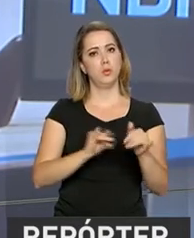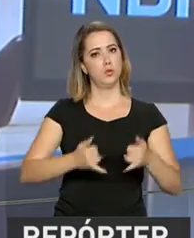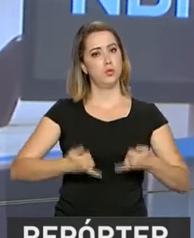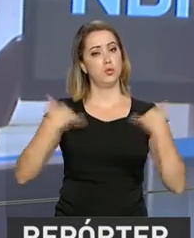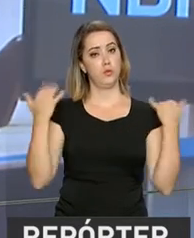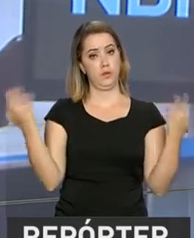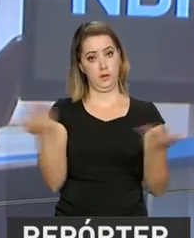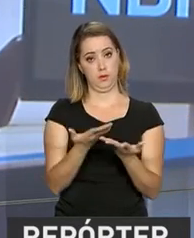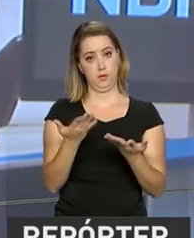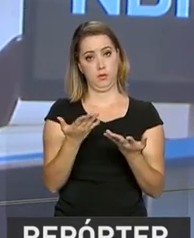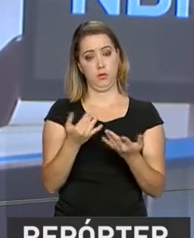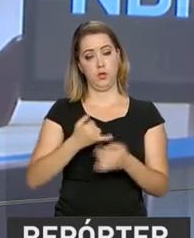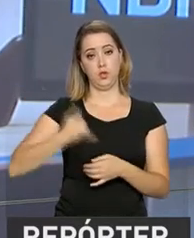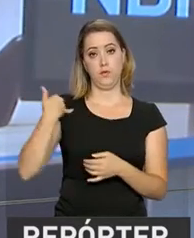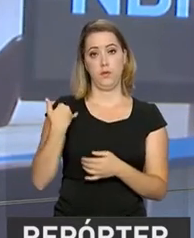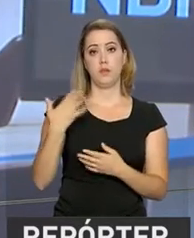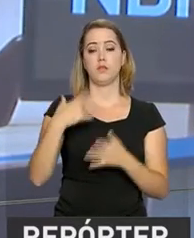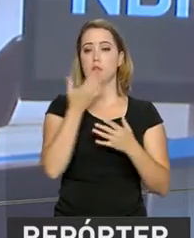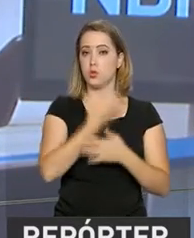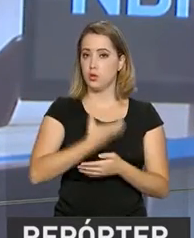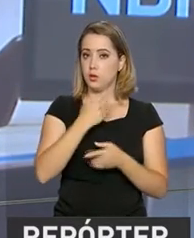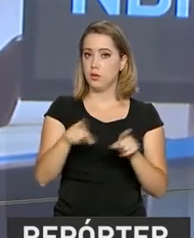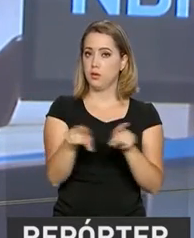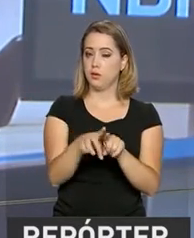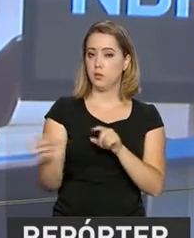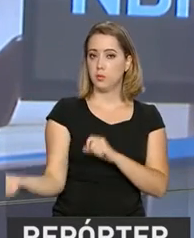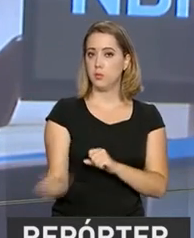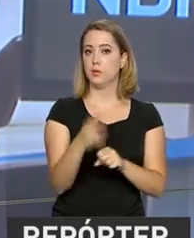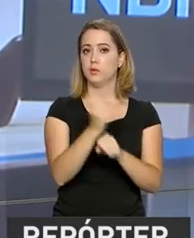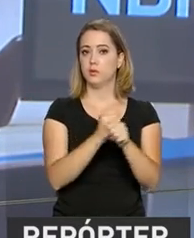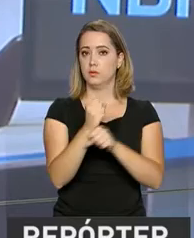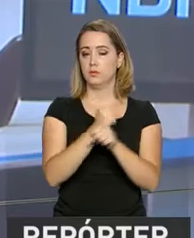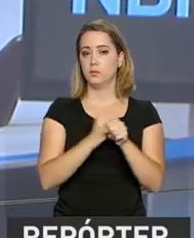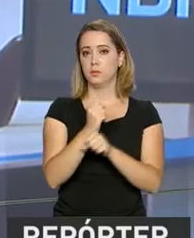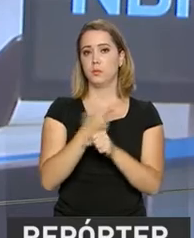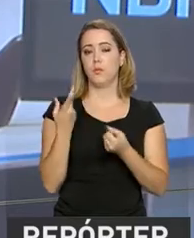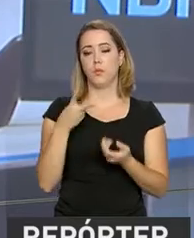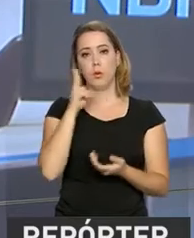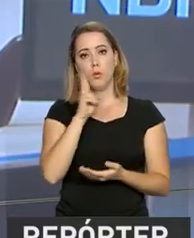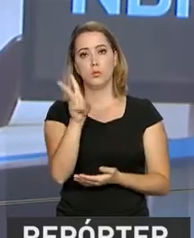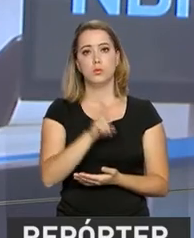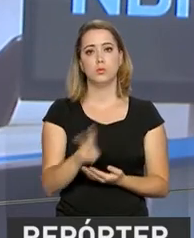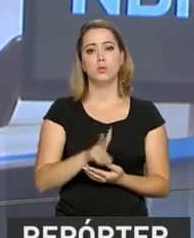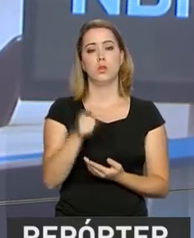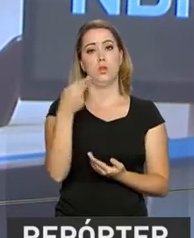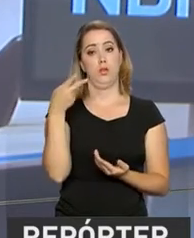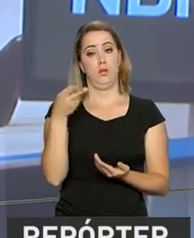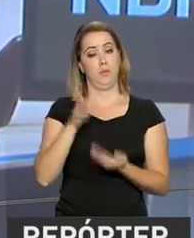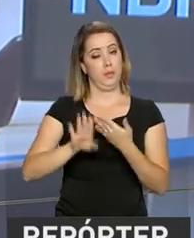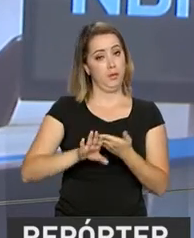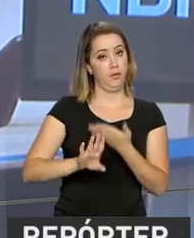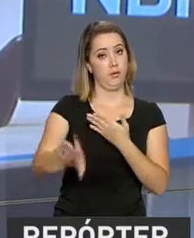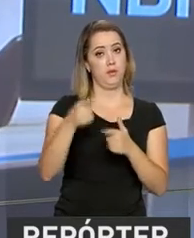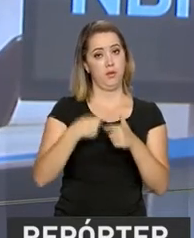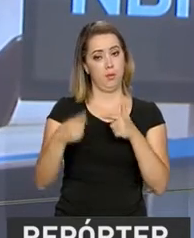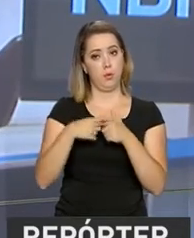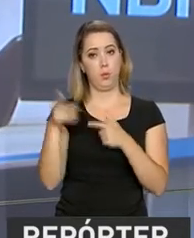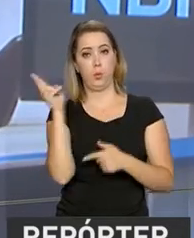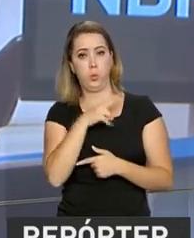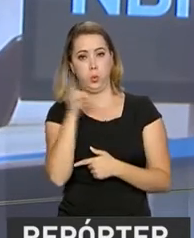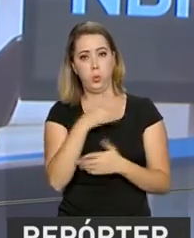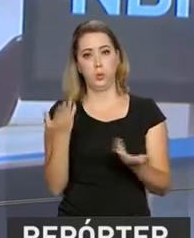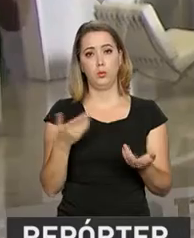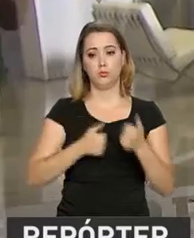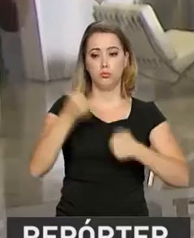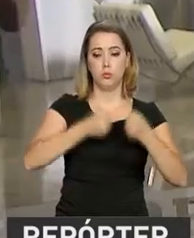Ano Novo. Um dos focos da ação é a prevenção no excesso de velocidade. O repórter Ney Pereira tem mais